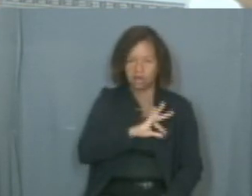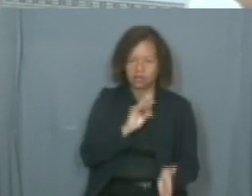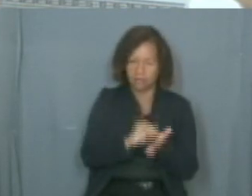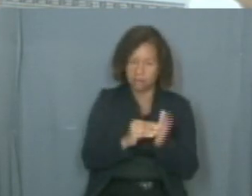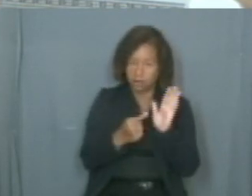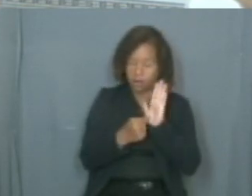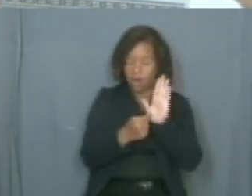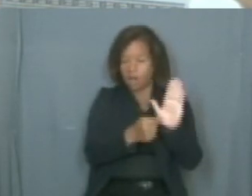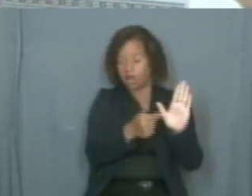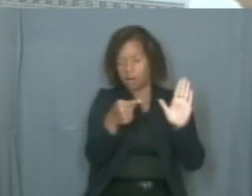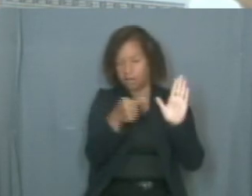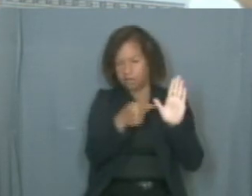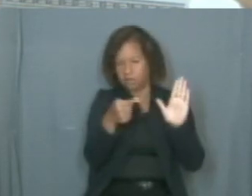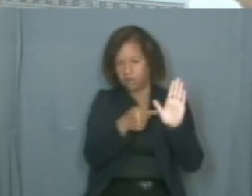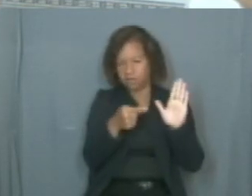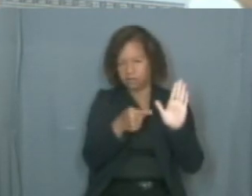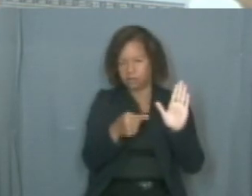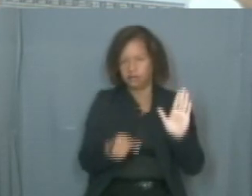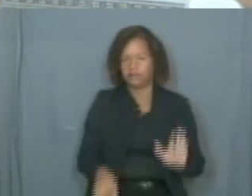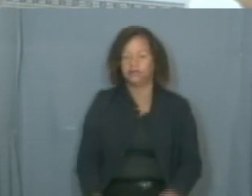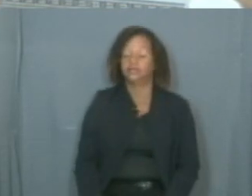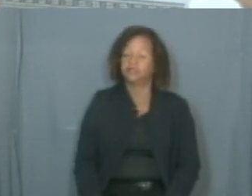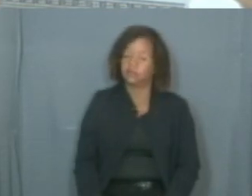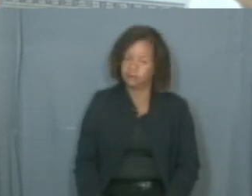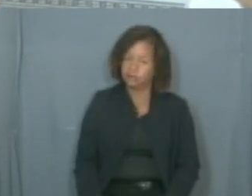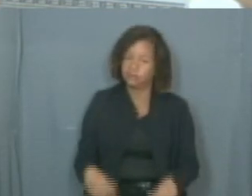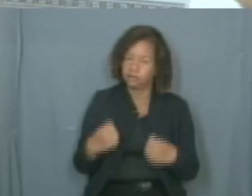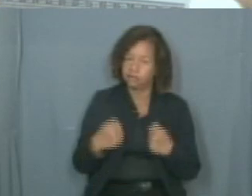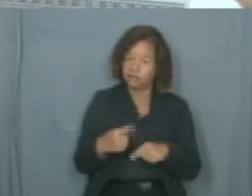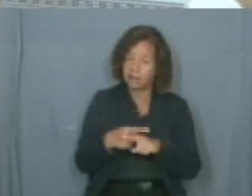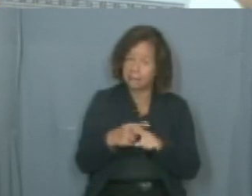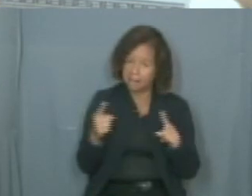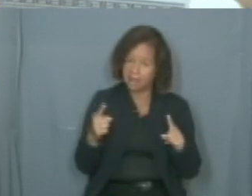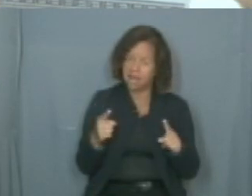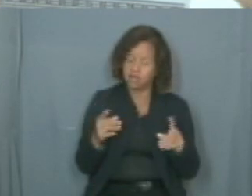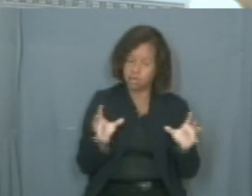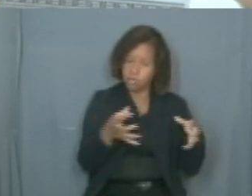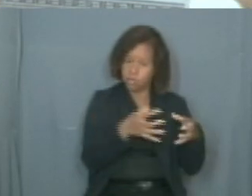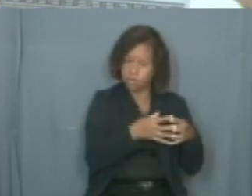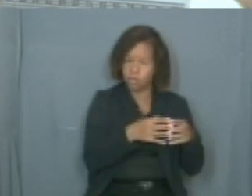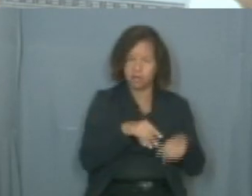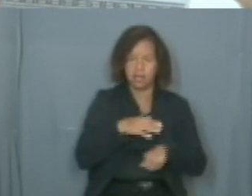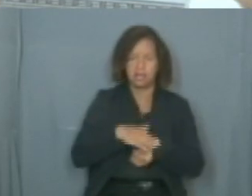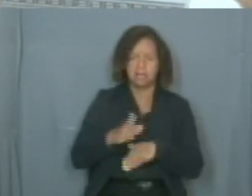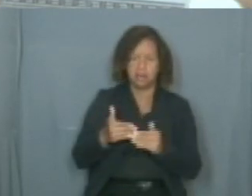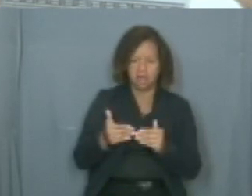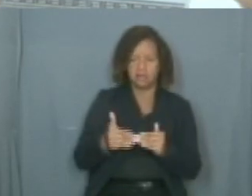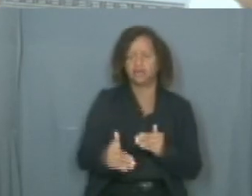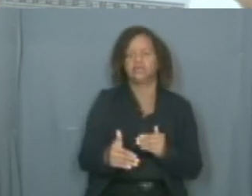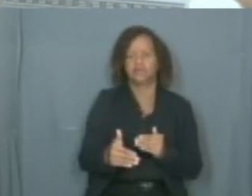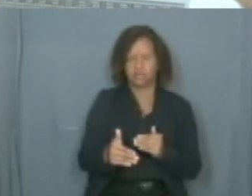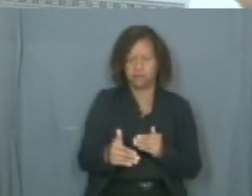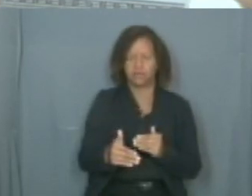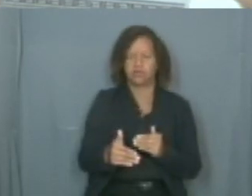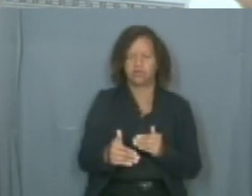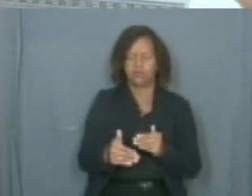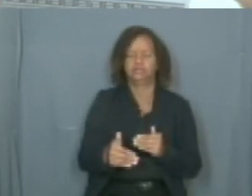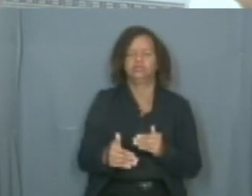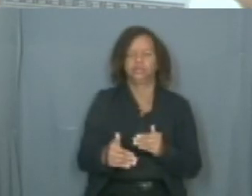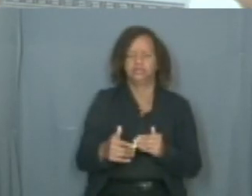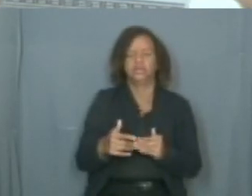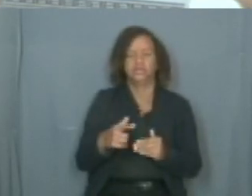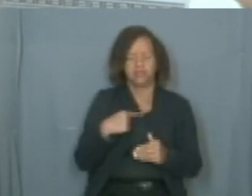sendo colocado. O piso não está no salário, é isso que está precisando. Mas é a categoria que mais avançou. E